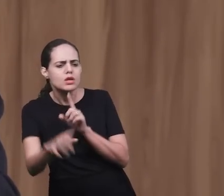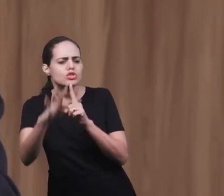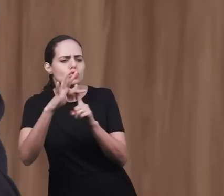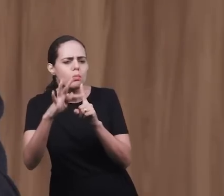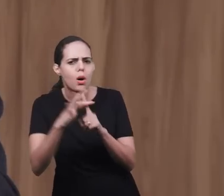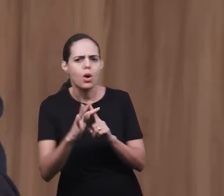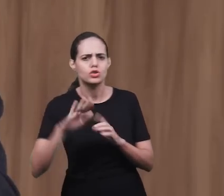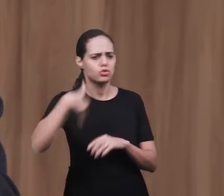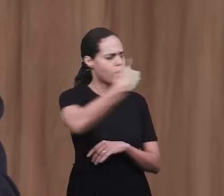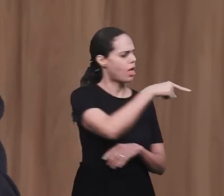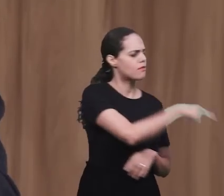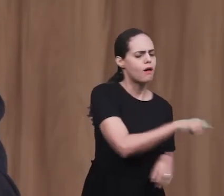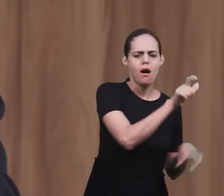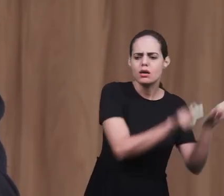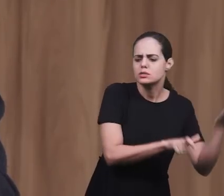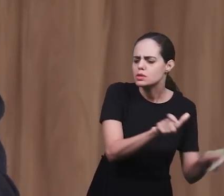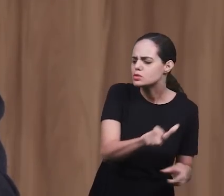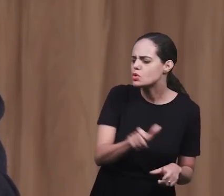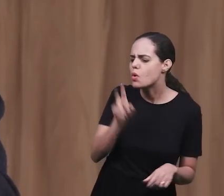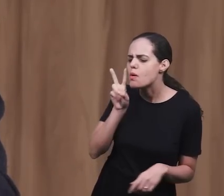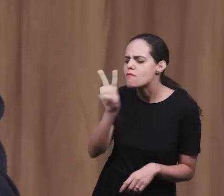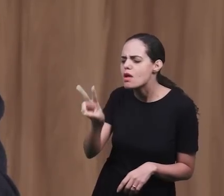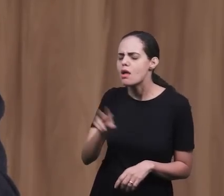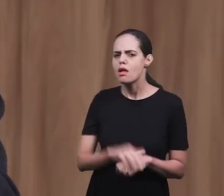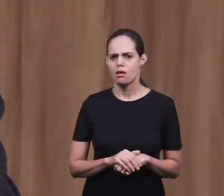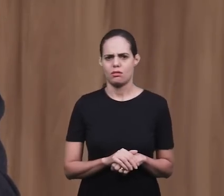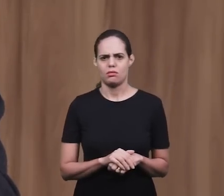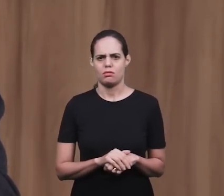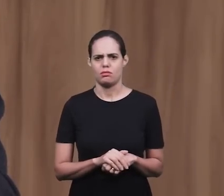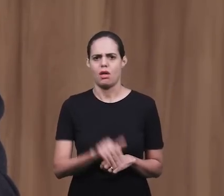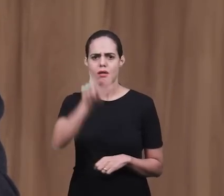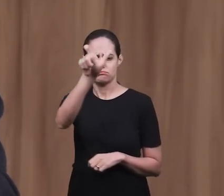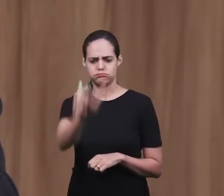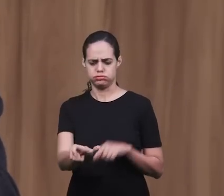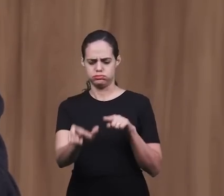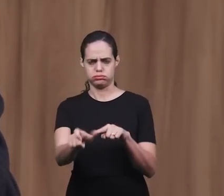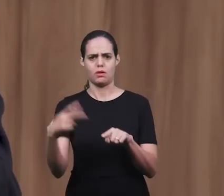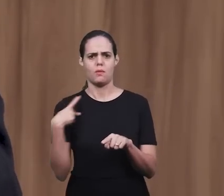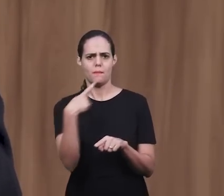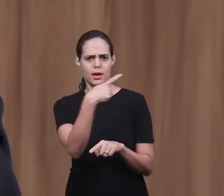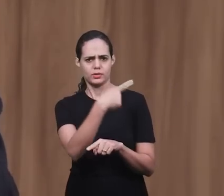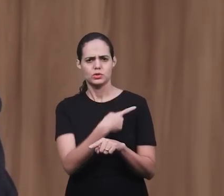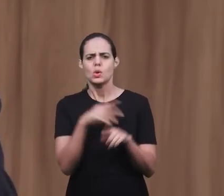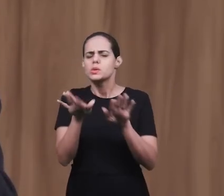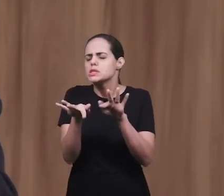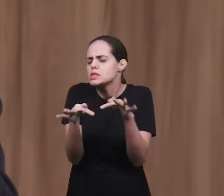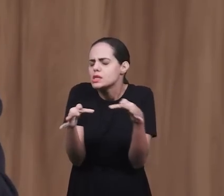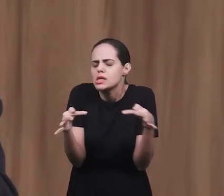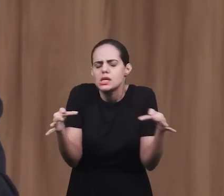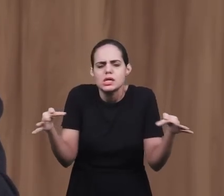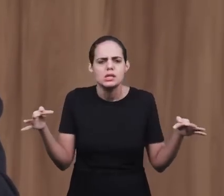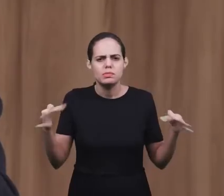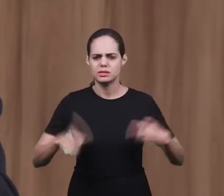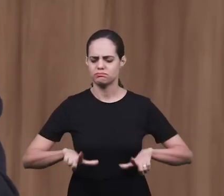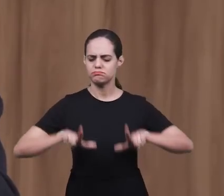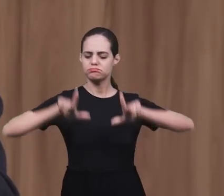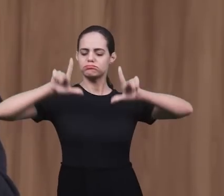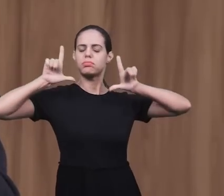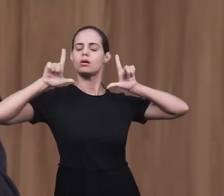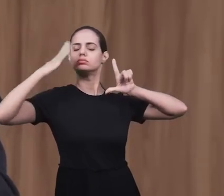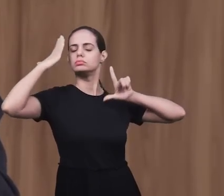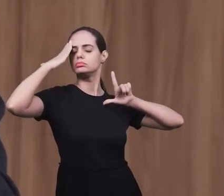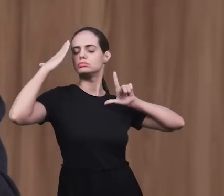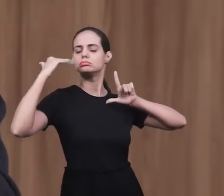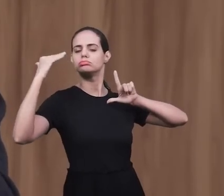é humilde, o pastor que é simples. O pastor não pode ser uma pessoa de destaque, uma pessoa de fama,